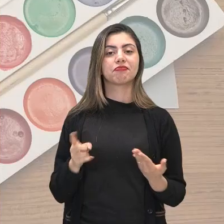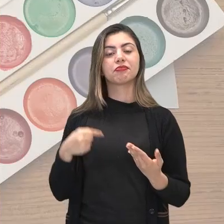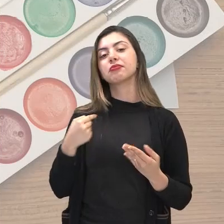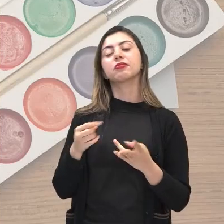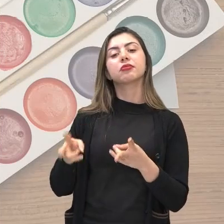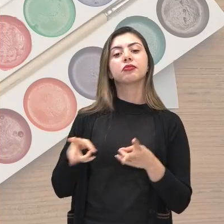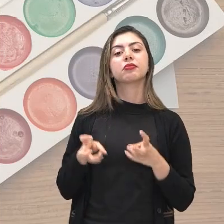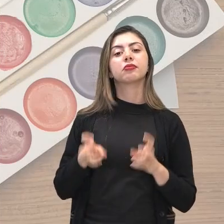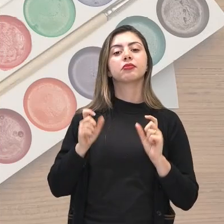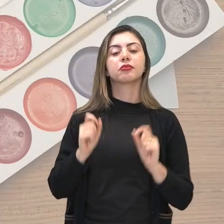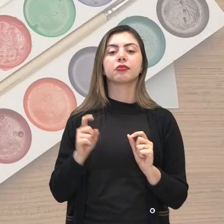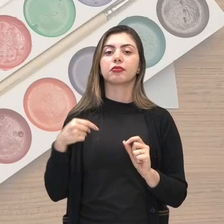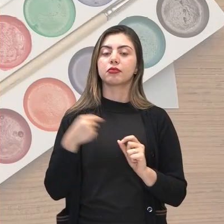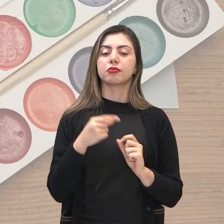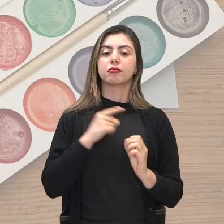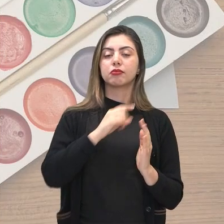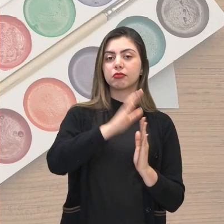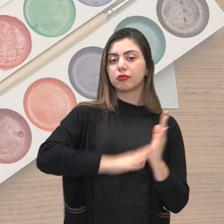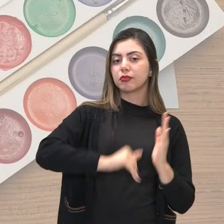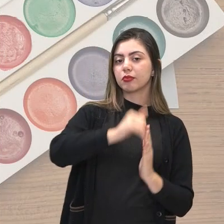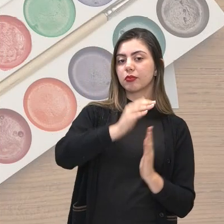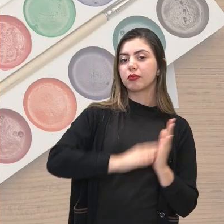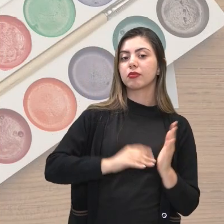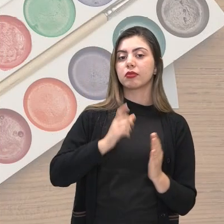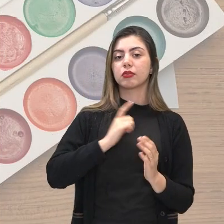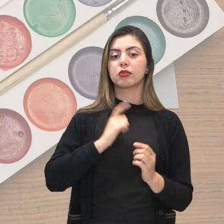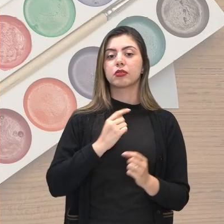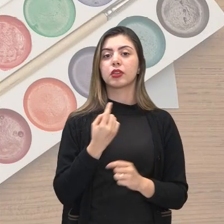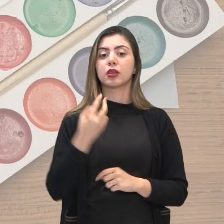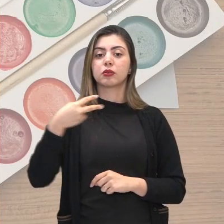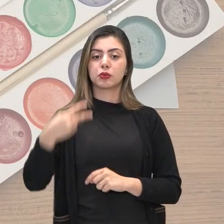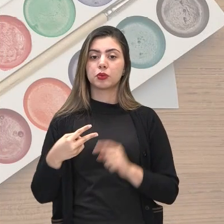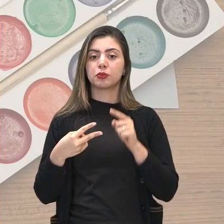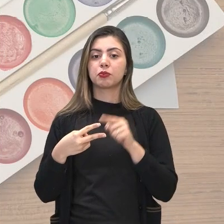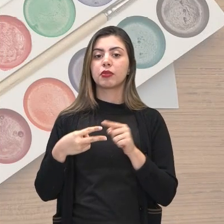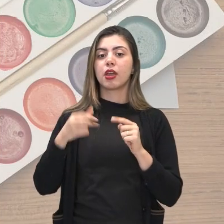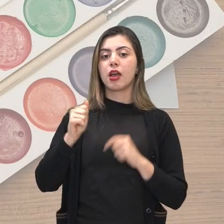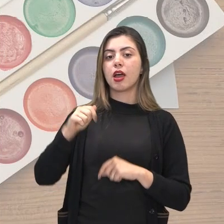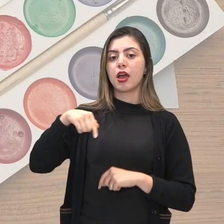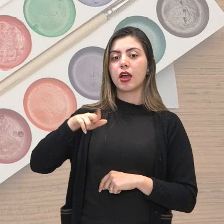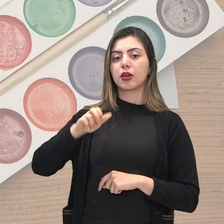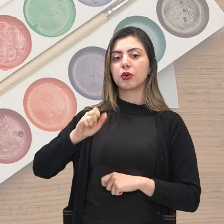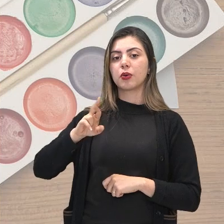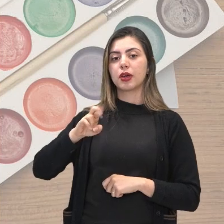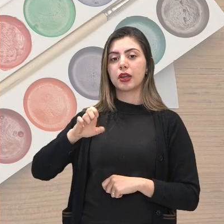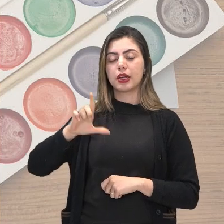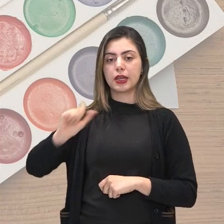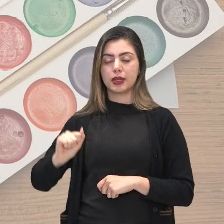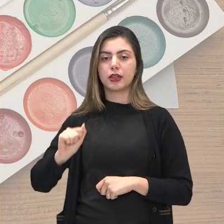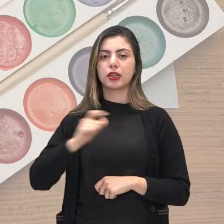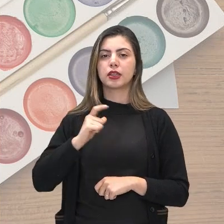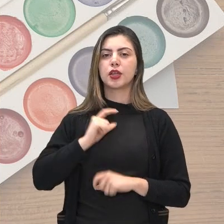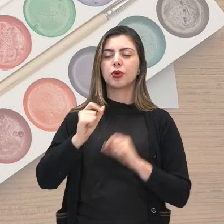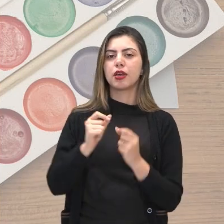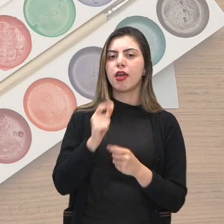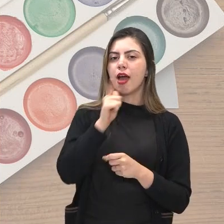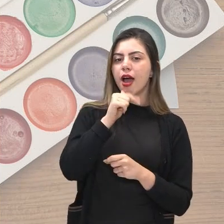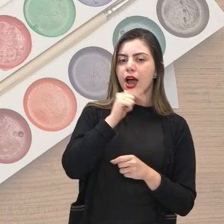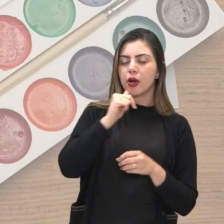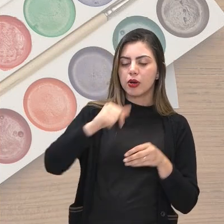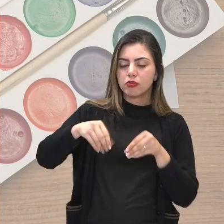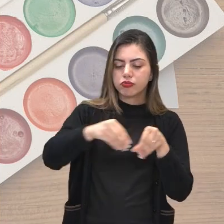quando falamos das tintas, temos a tinta aquarela, que é aquela diluída em água, que ela fica mais